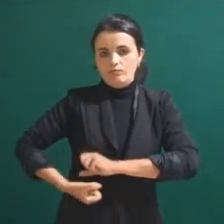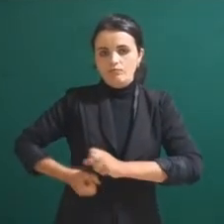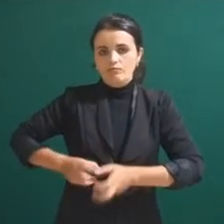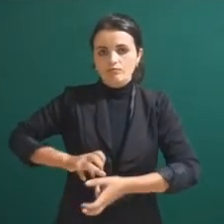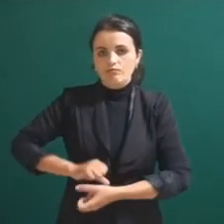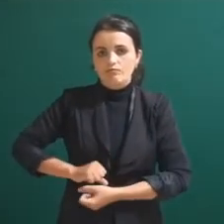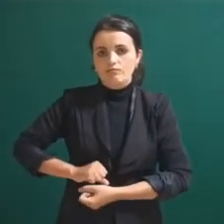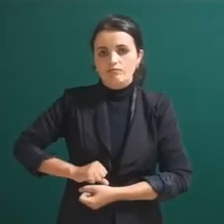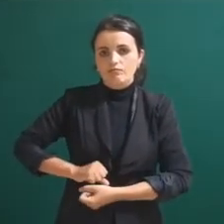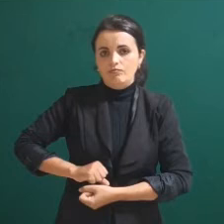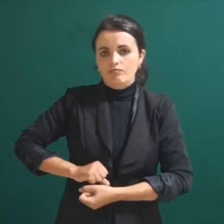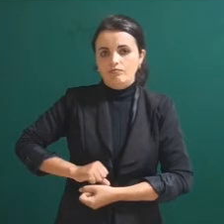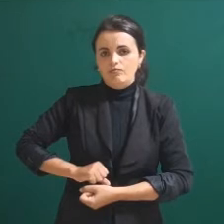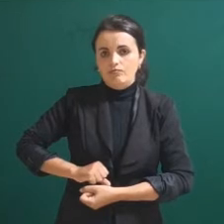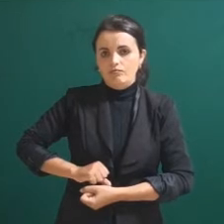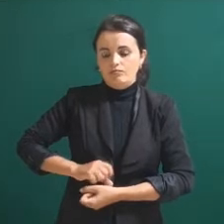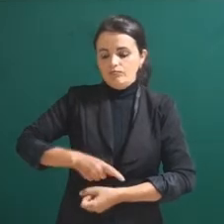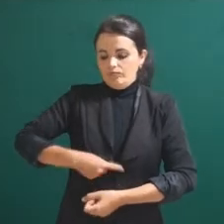ele é todo revestido por uma região